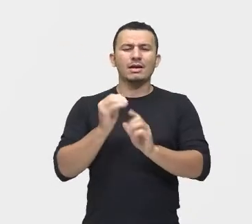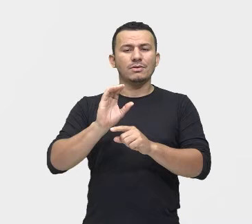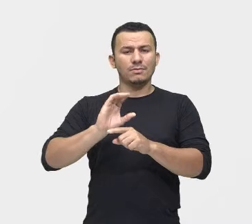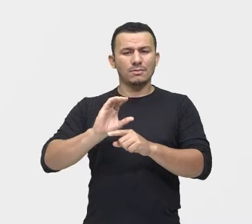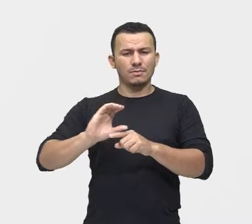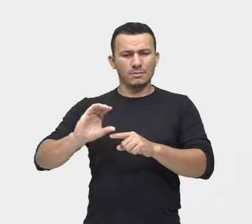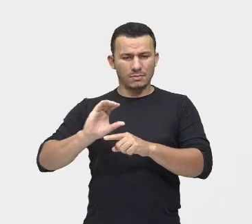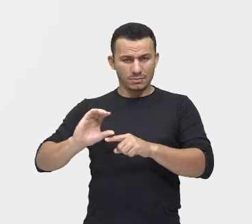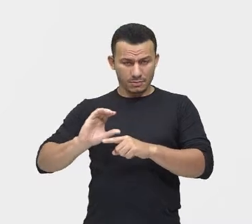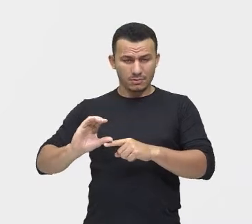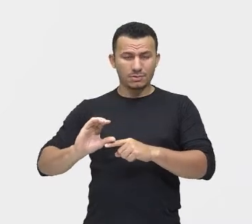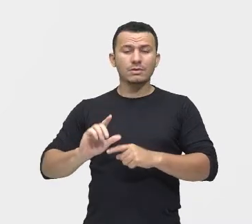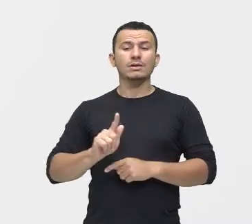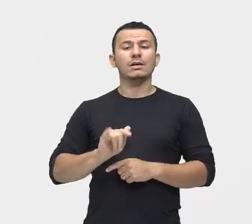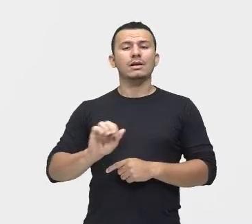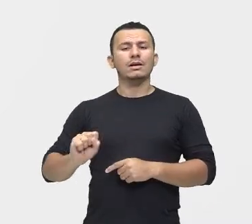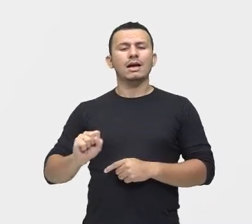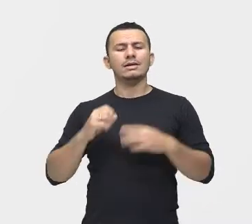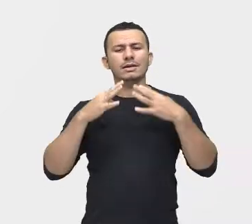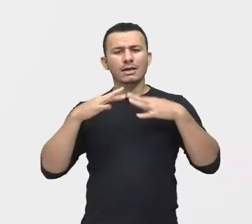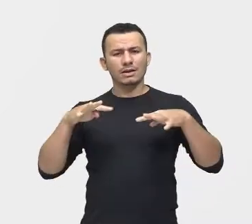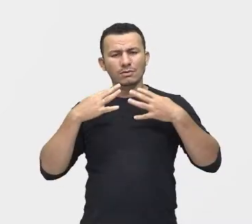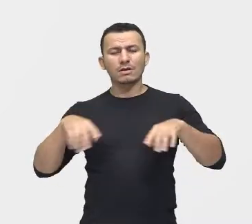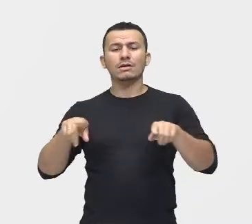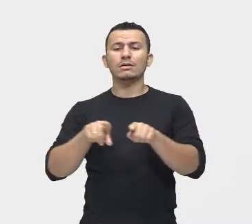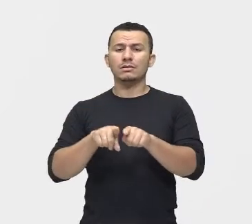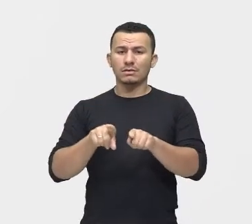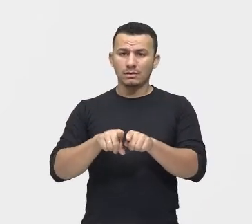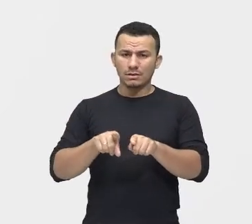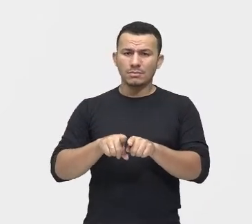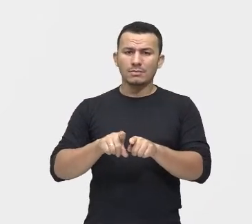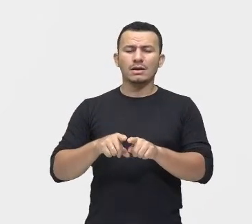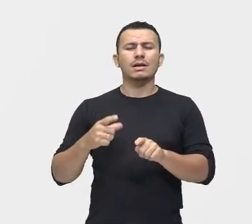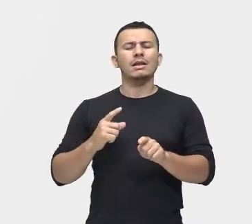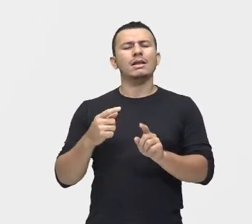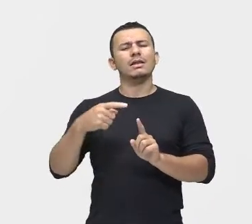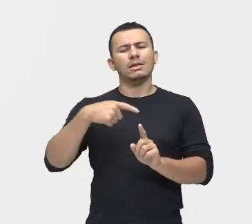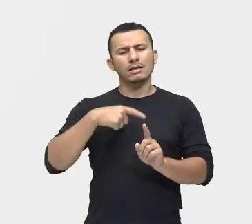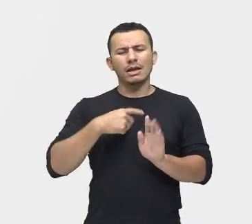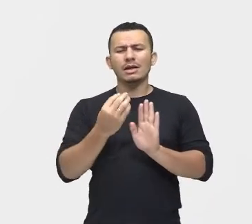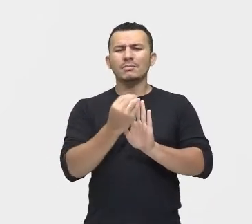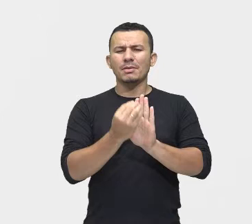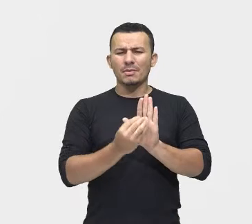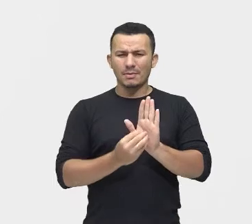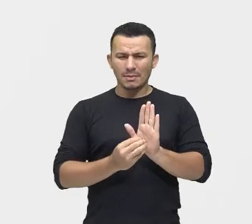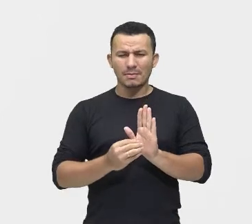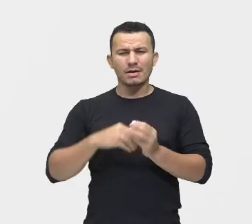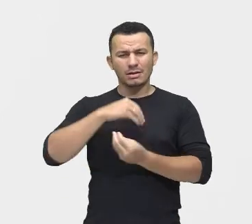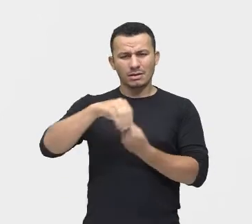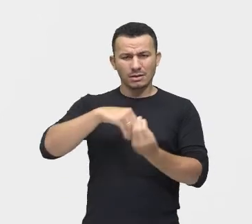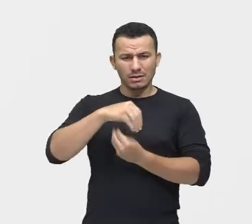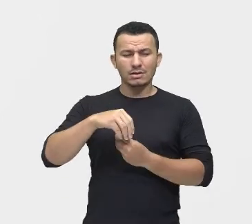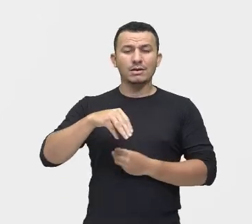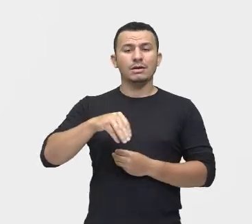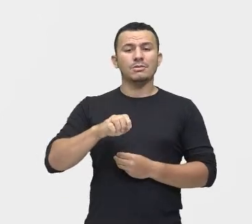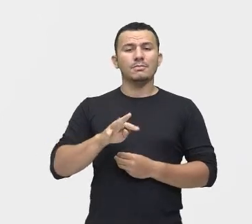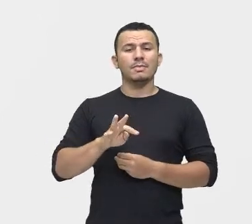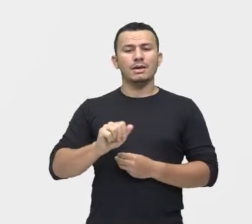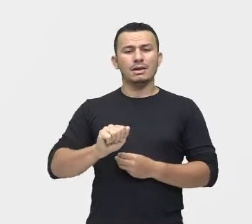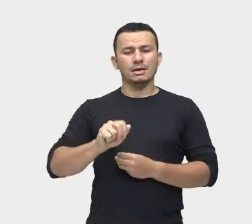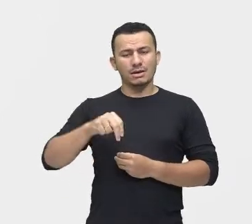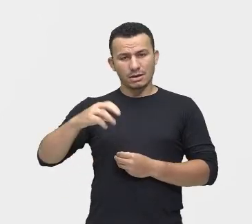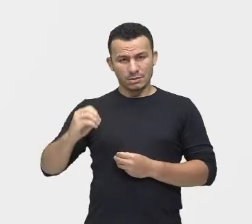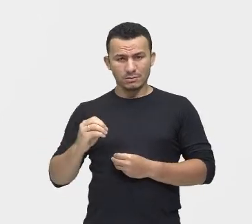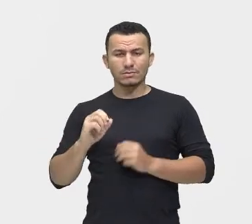carbono. Gás natural. O gás natural é composto principalmente de metano e